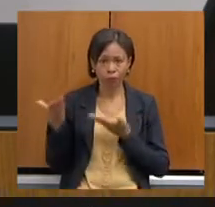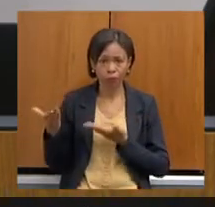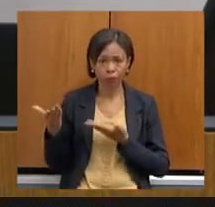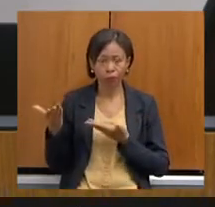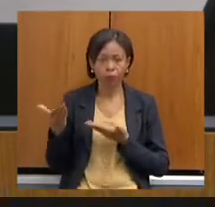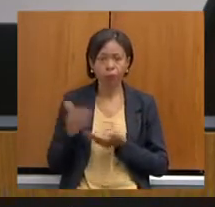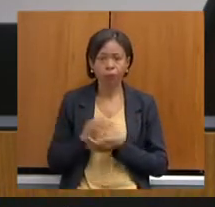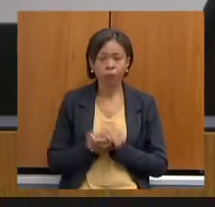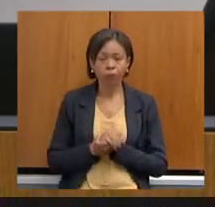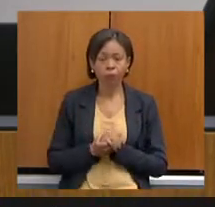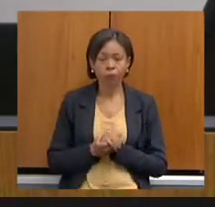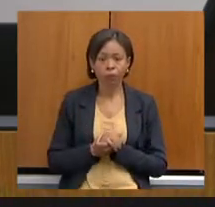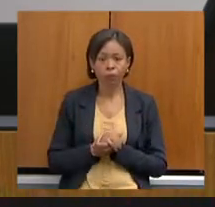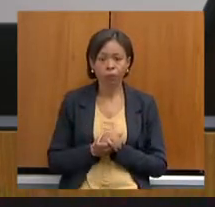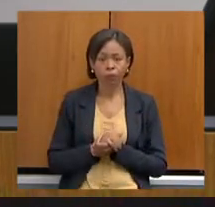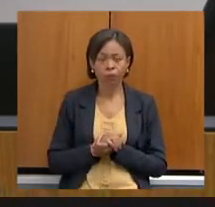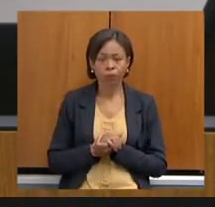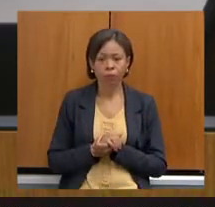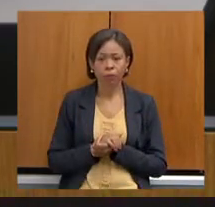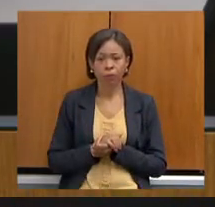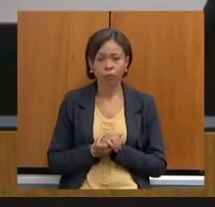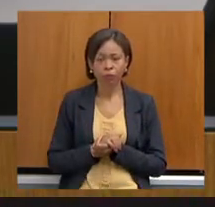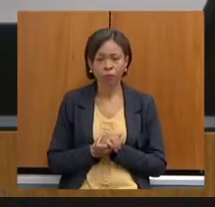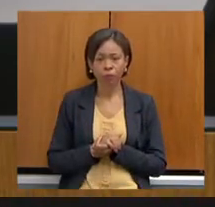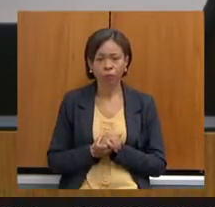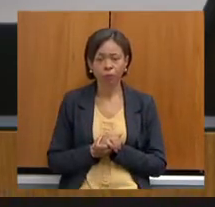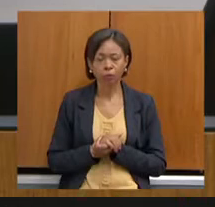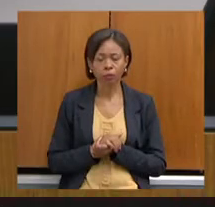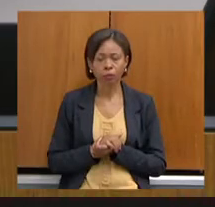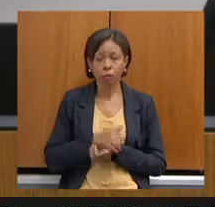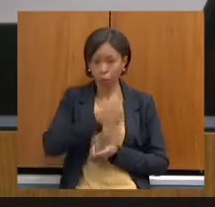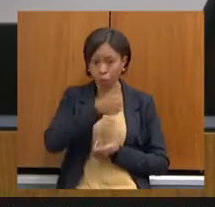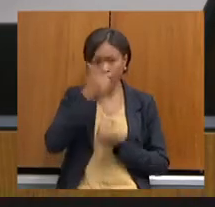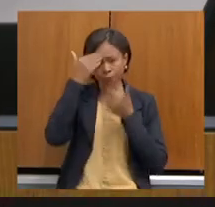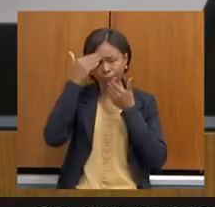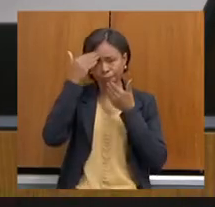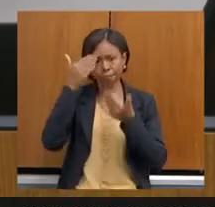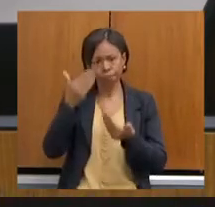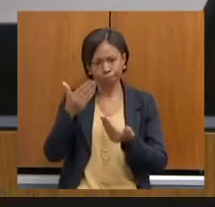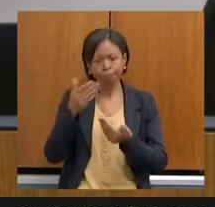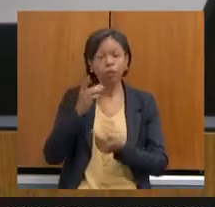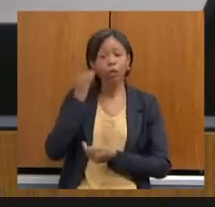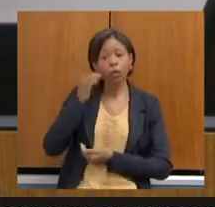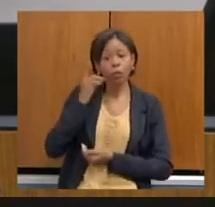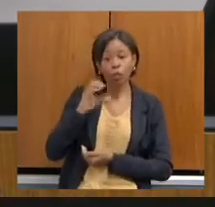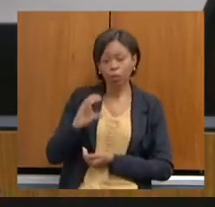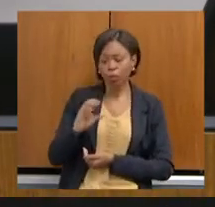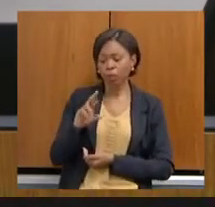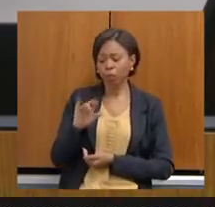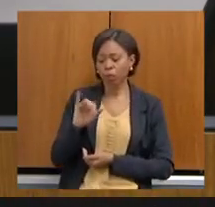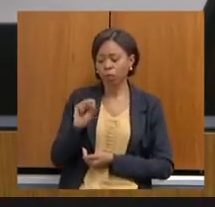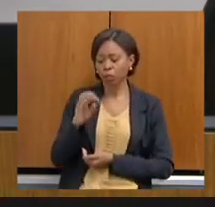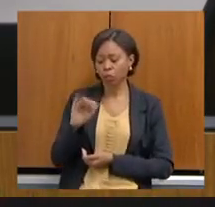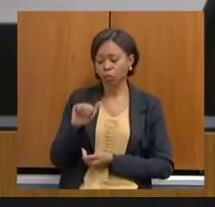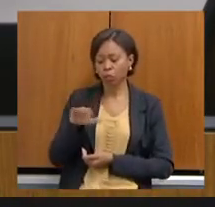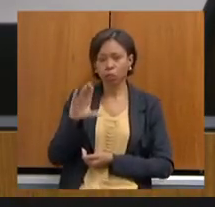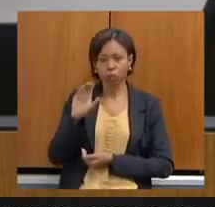e antes de passar a palavra Deputado Arlen Santiago quero agradecer a presença do deputado Cristiano